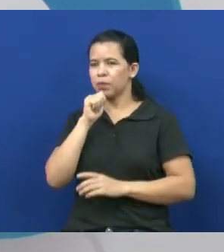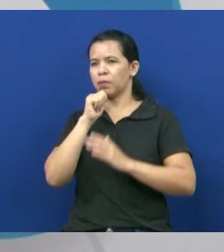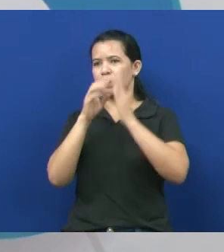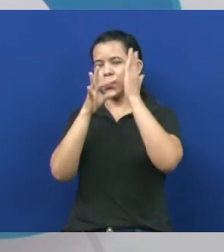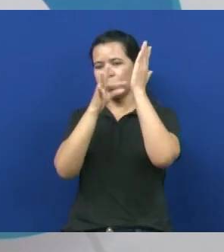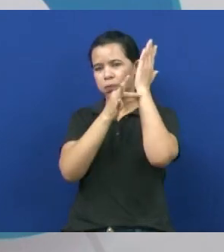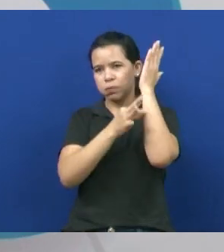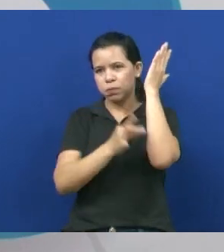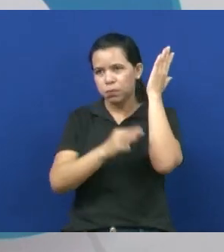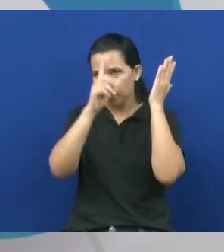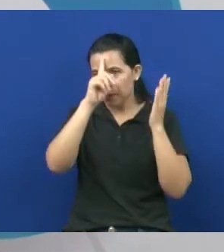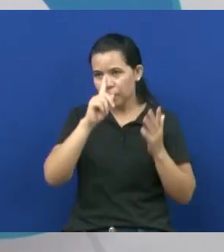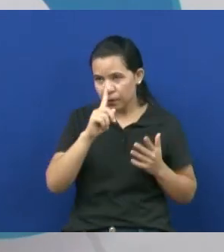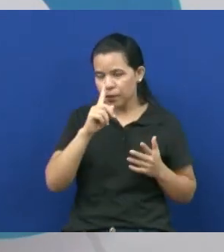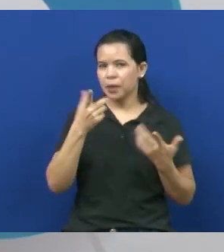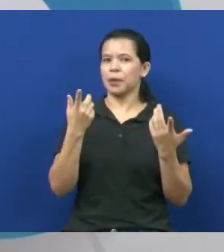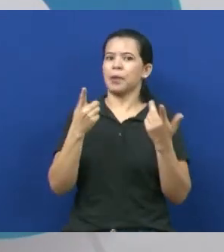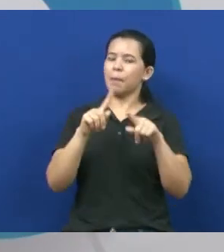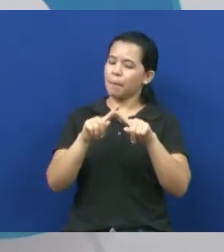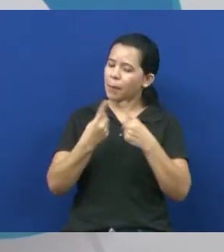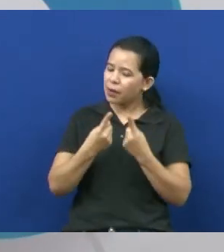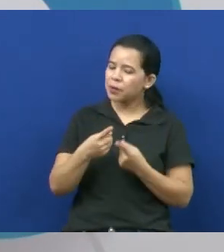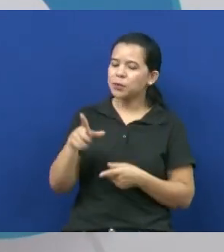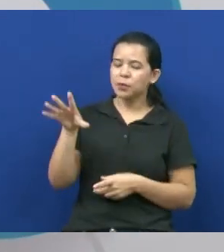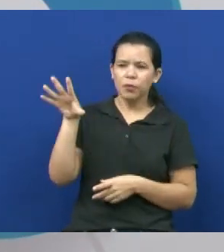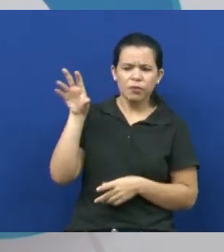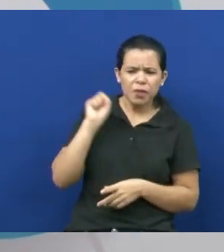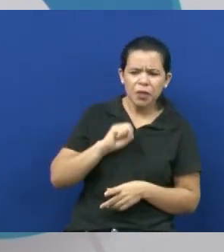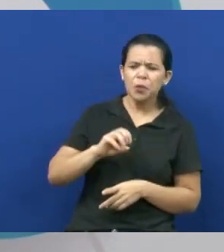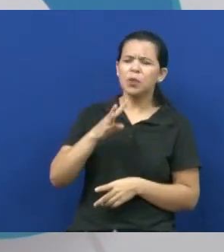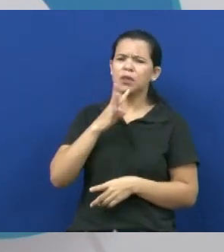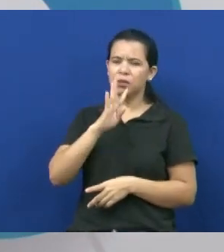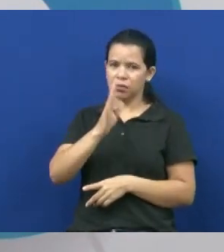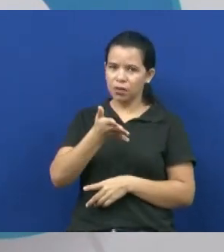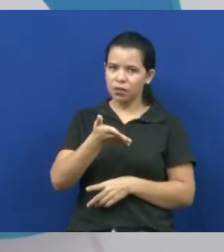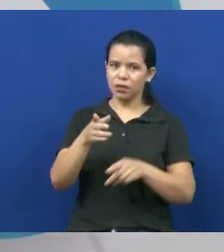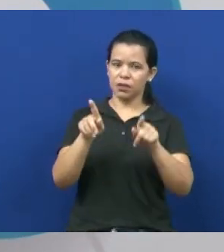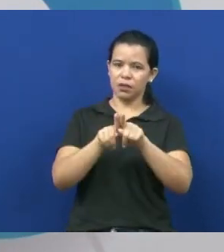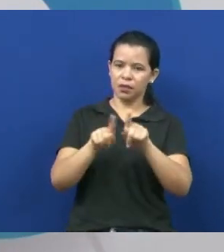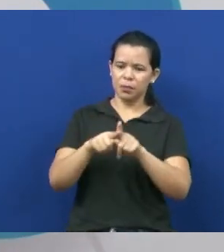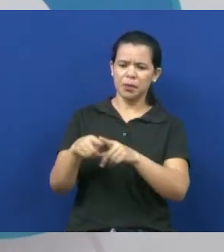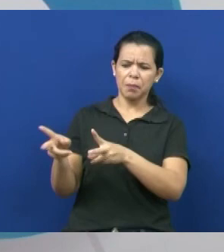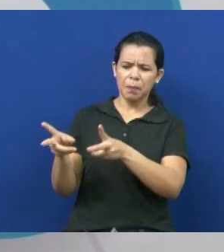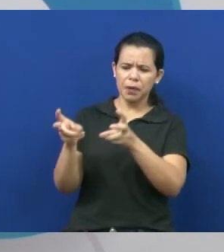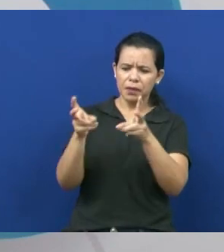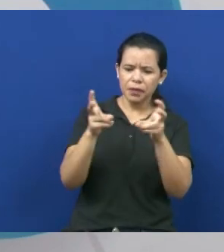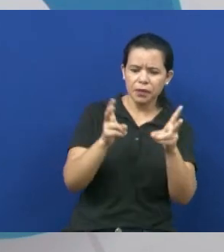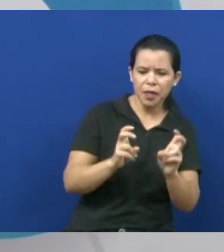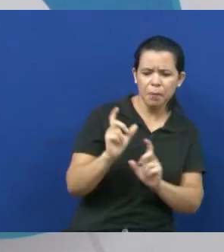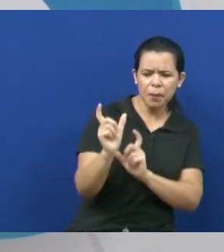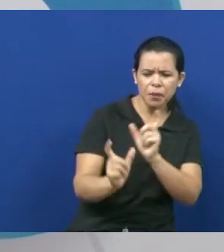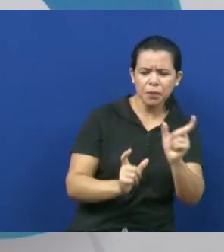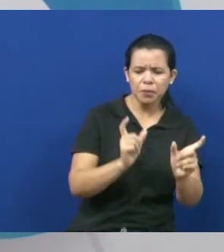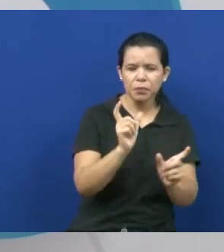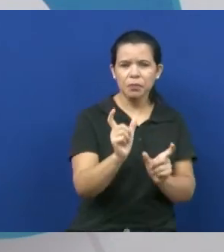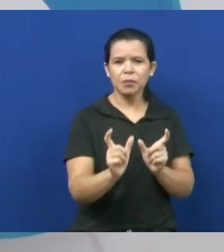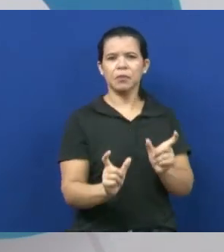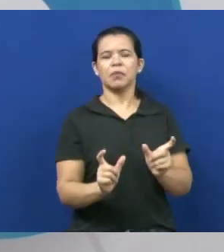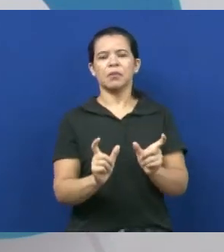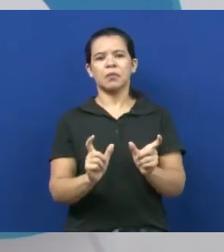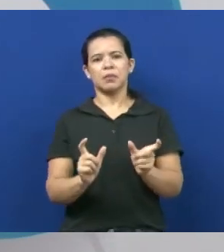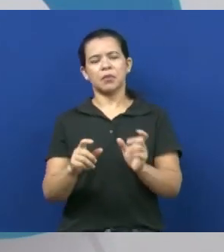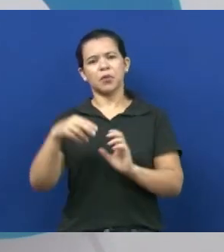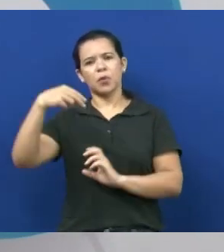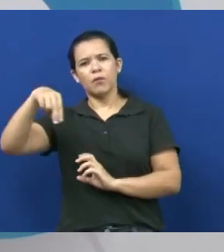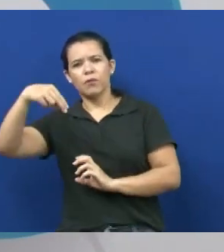Amarelo, mas ainda ouve falar e vê seus personagens retratados aí nas novelas, né, nas